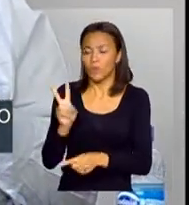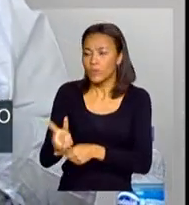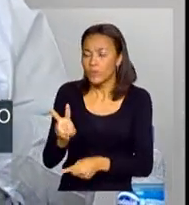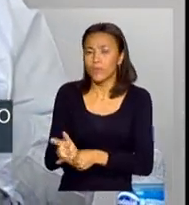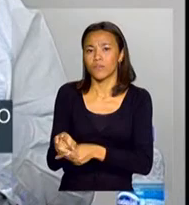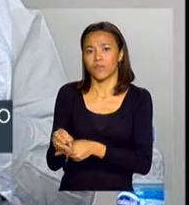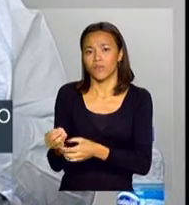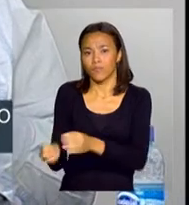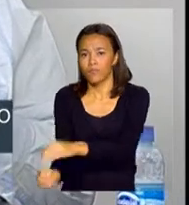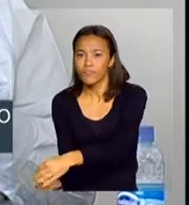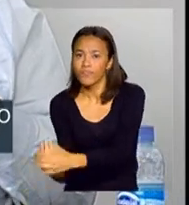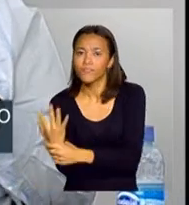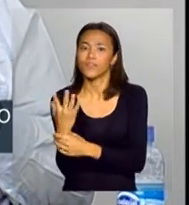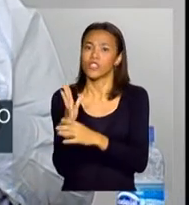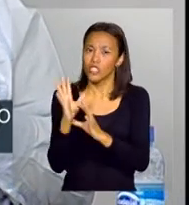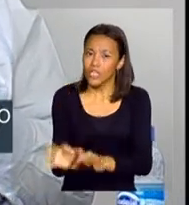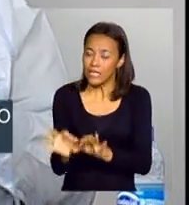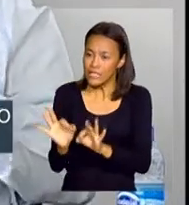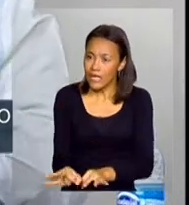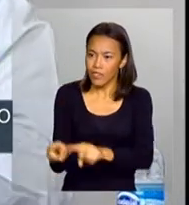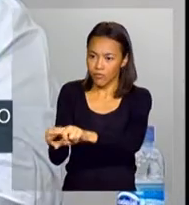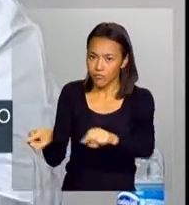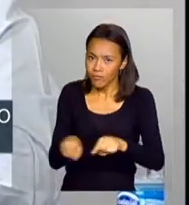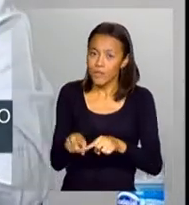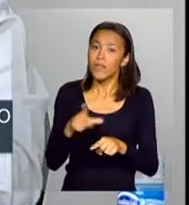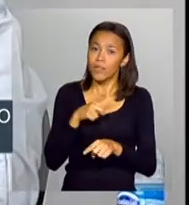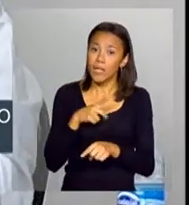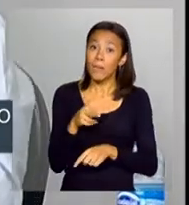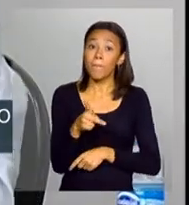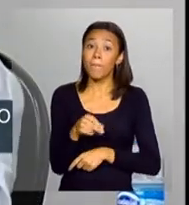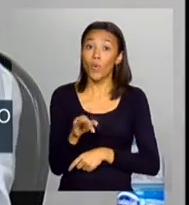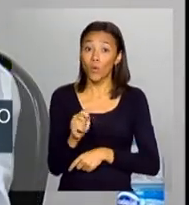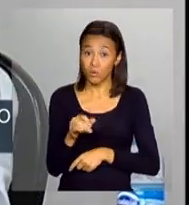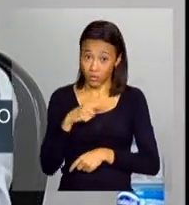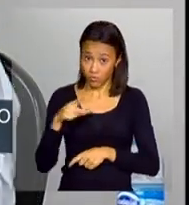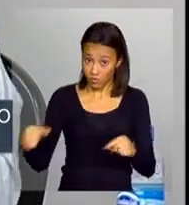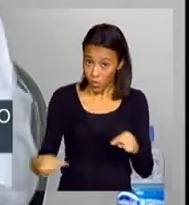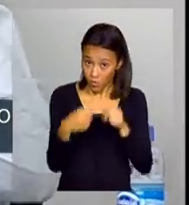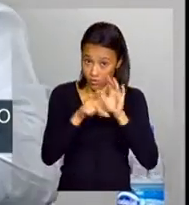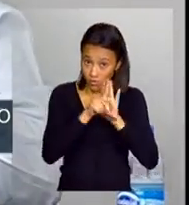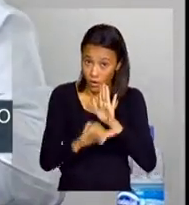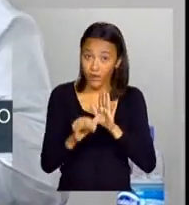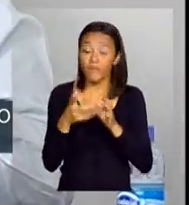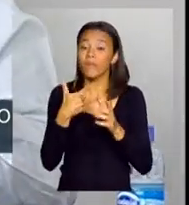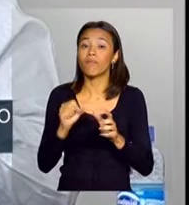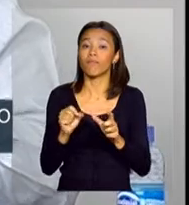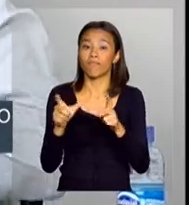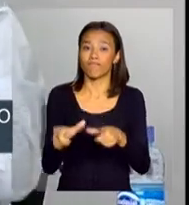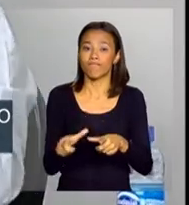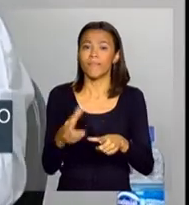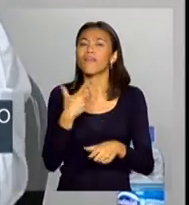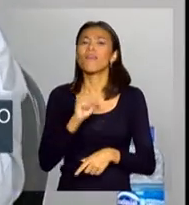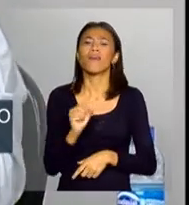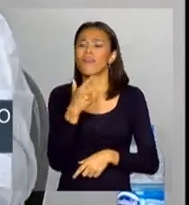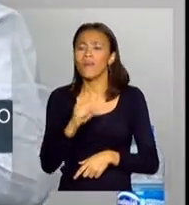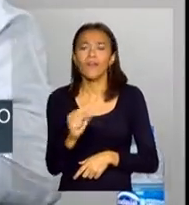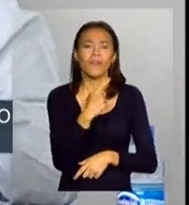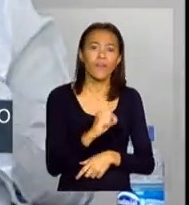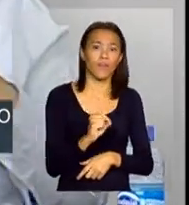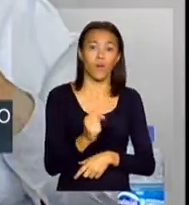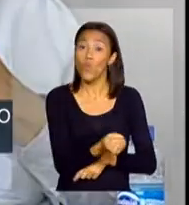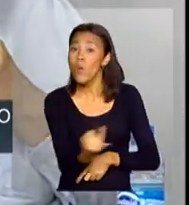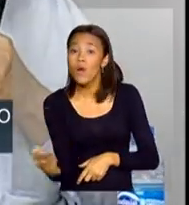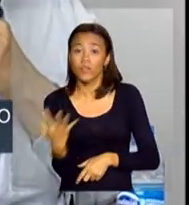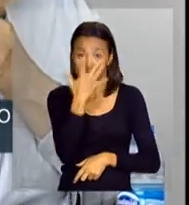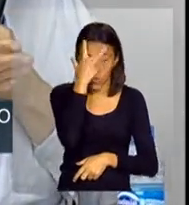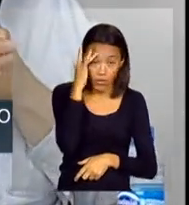PP constituída, demarcada e produz dentro da legalidade da lei. Quem é? Quem é? Quantos